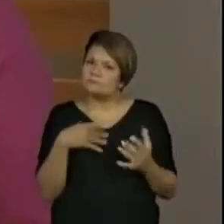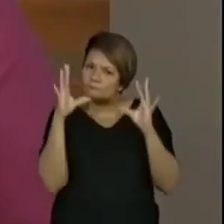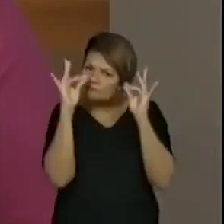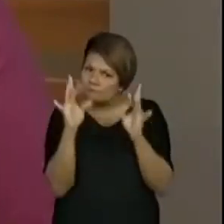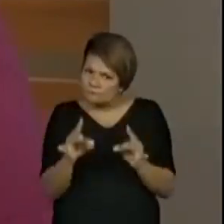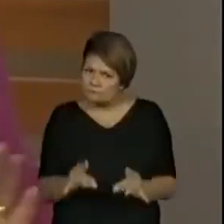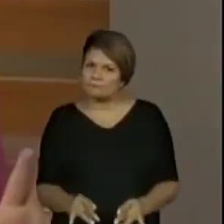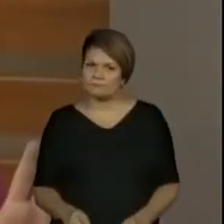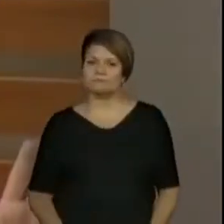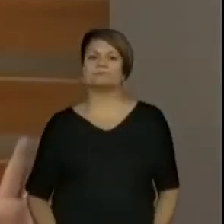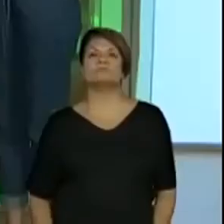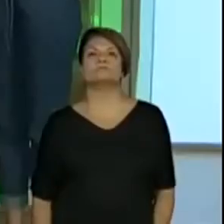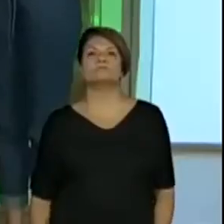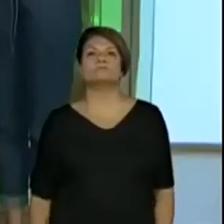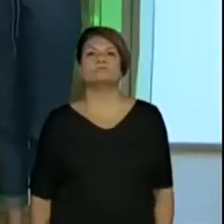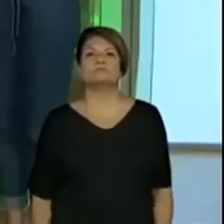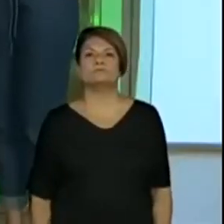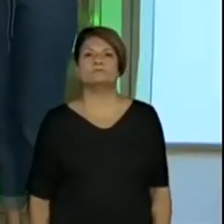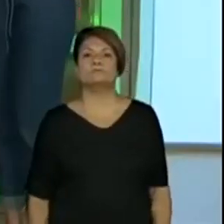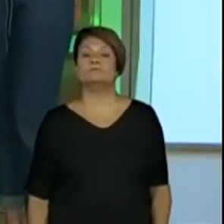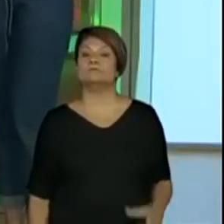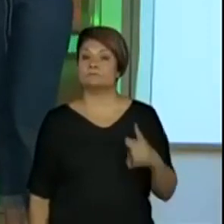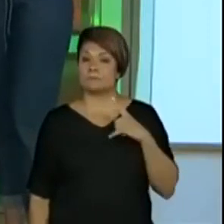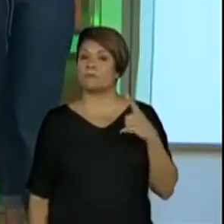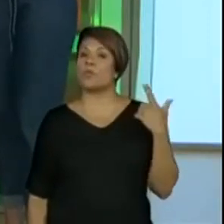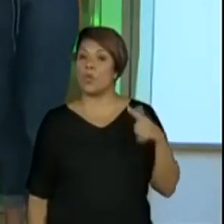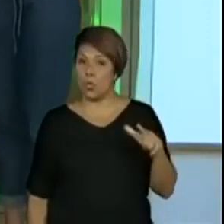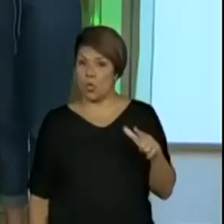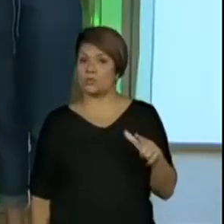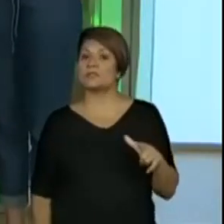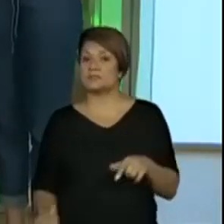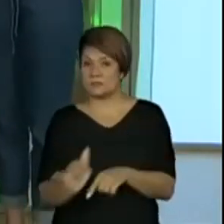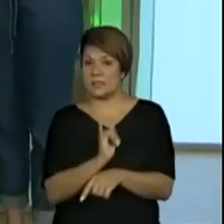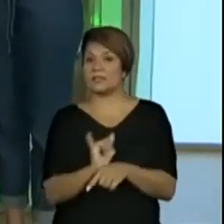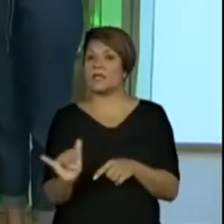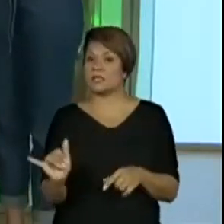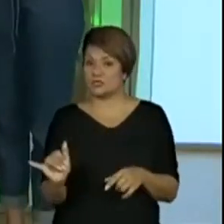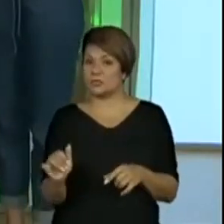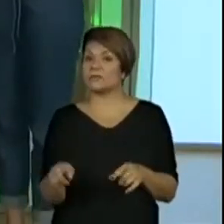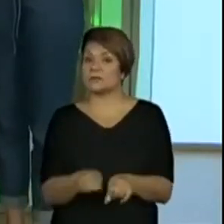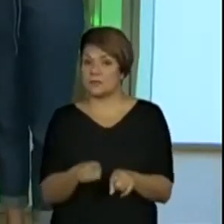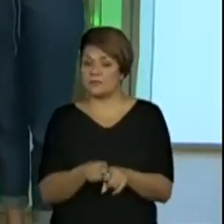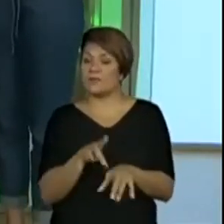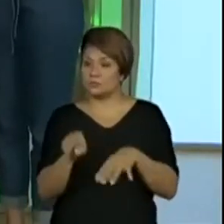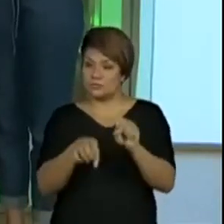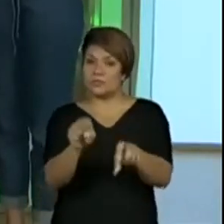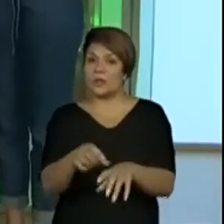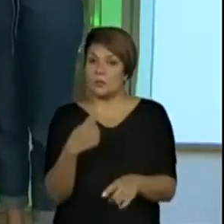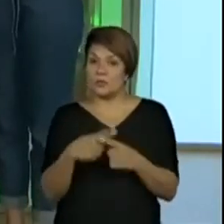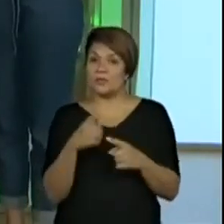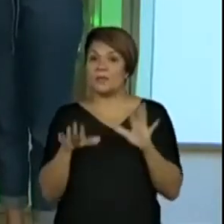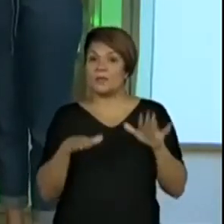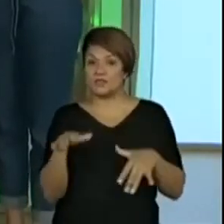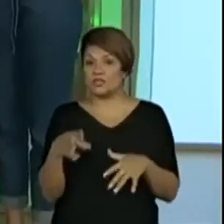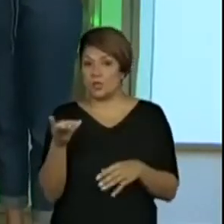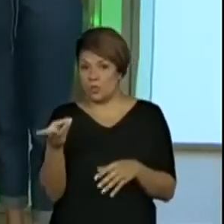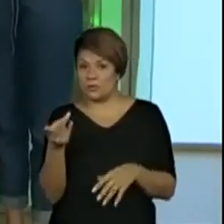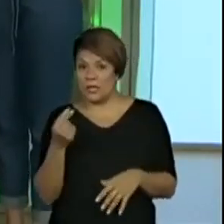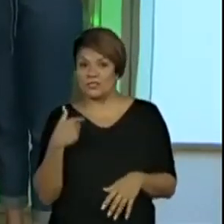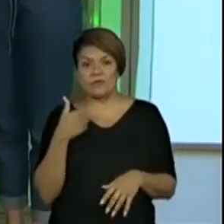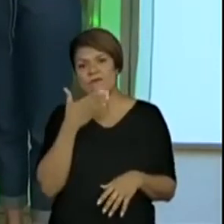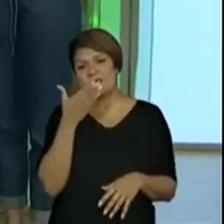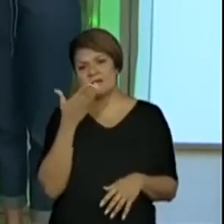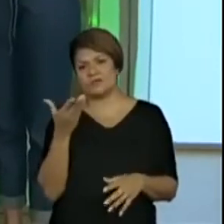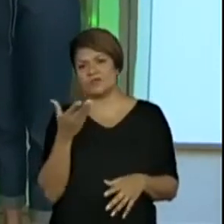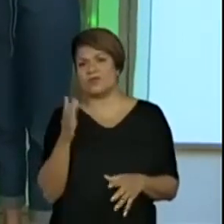elementos da imagem. Perfeito? Fora, além de ter outras estratégias, aí eles vão buscar, porque às vezes, dependendo da contagem, é muito fácil, e aí eles